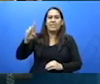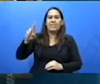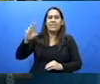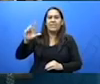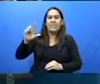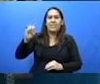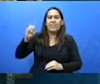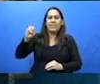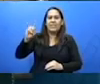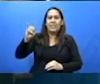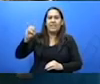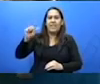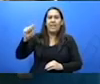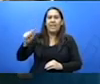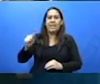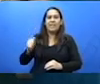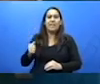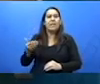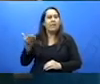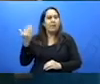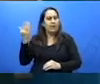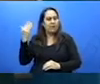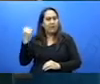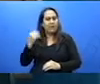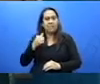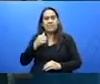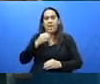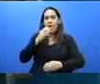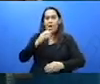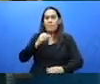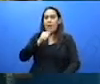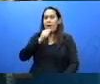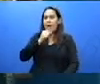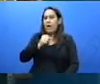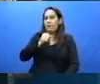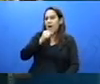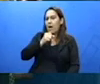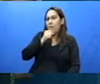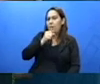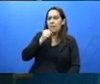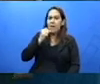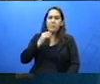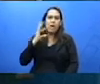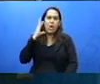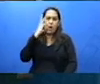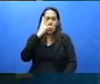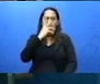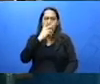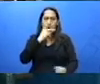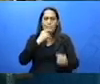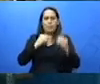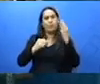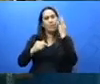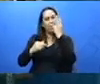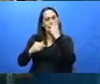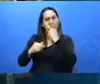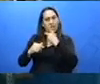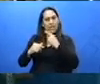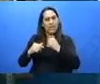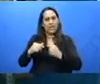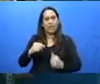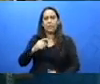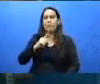cantora muito bonita na época. Ela ainda faz música, ela ainda canta, tá? E ela era toda